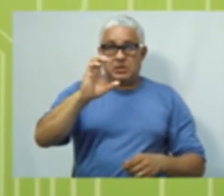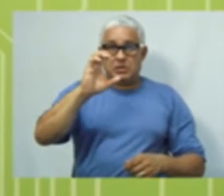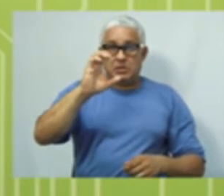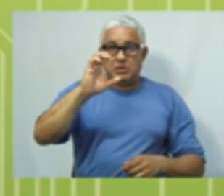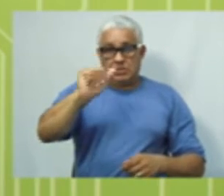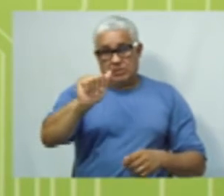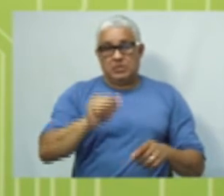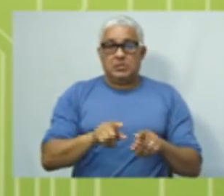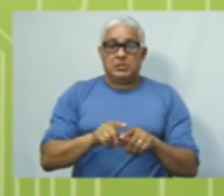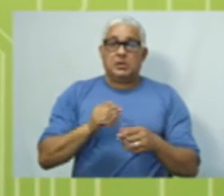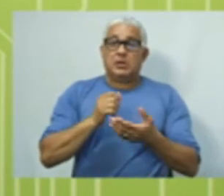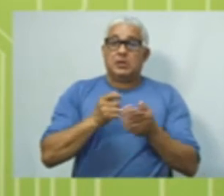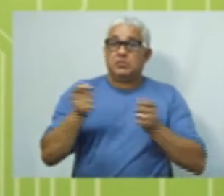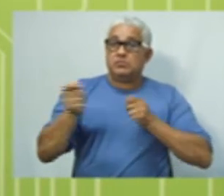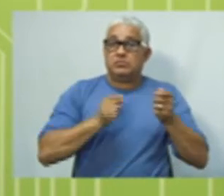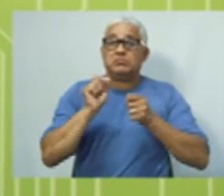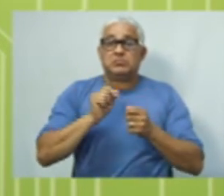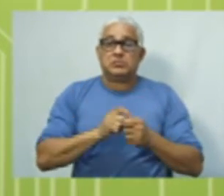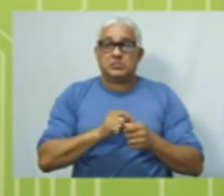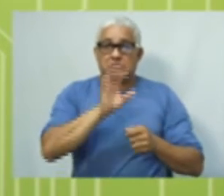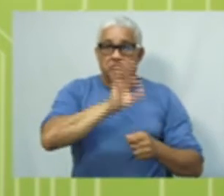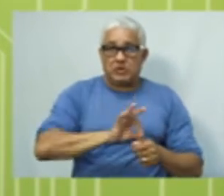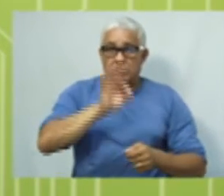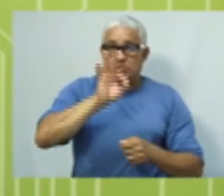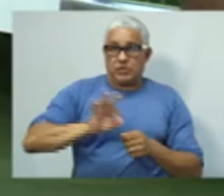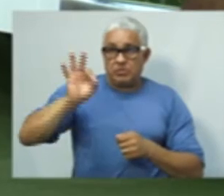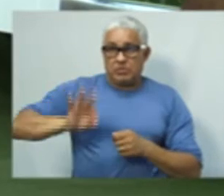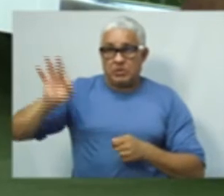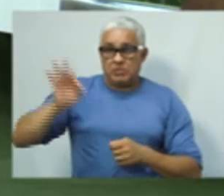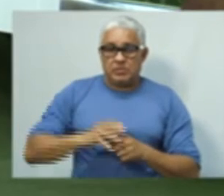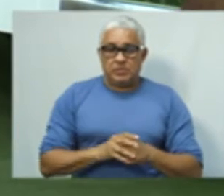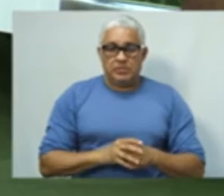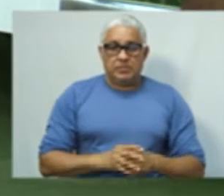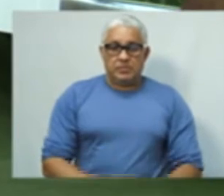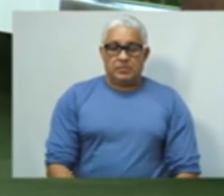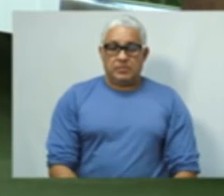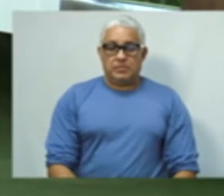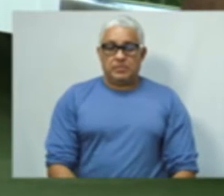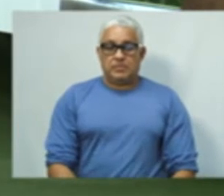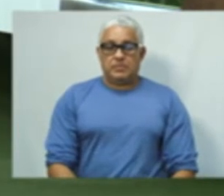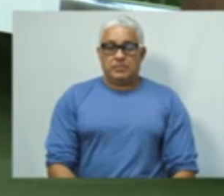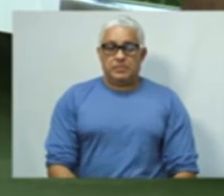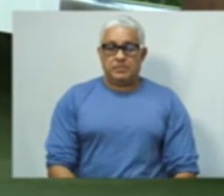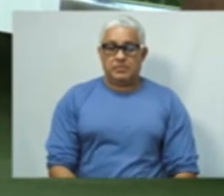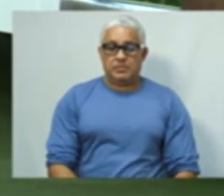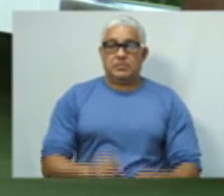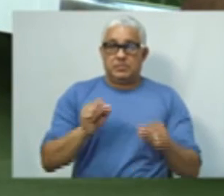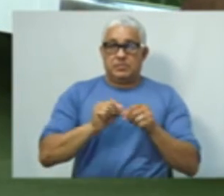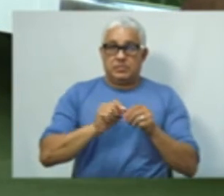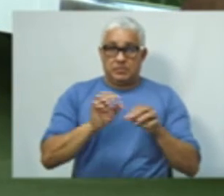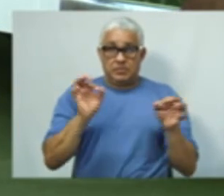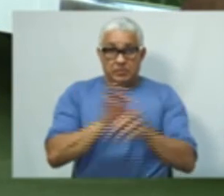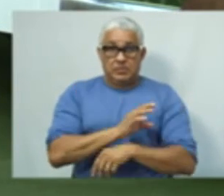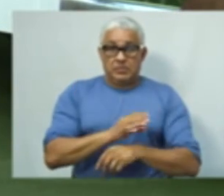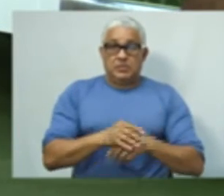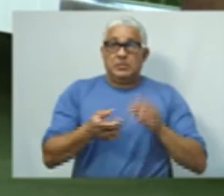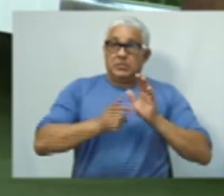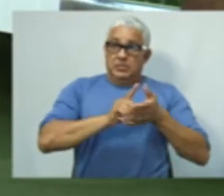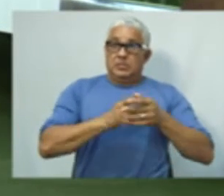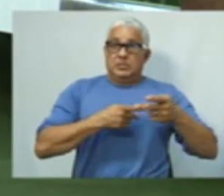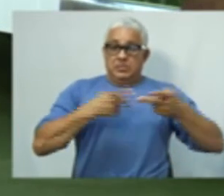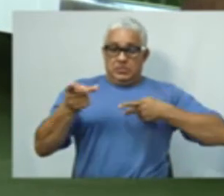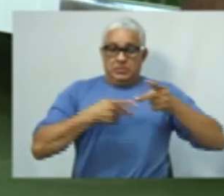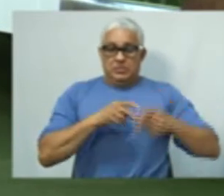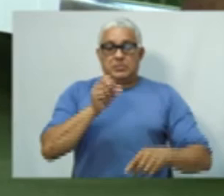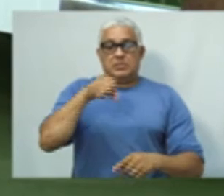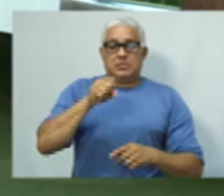ele vai checar, vamos dizer, a palavra final. Está sendo feito conforme o planejado? Né?